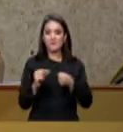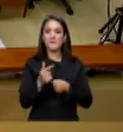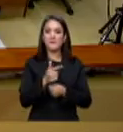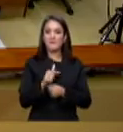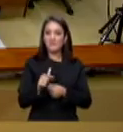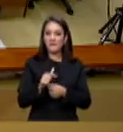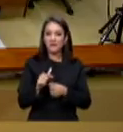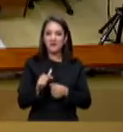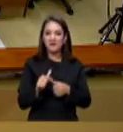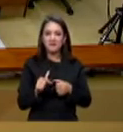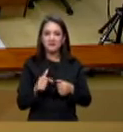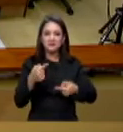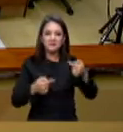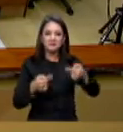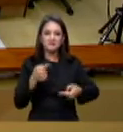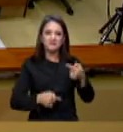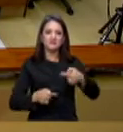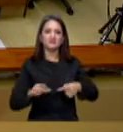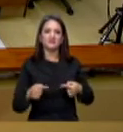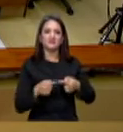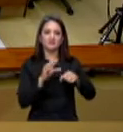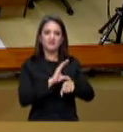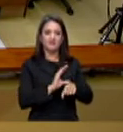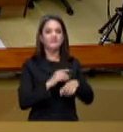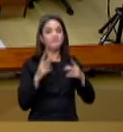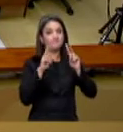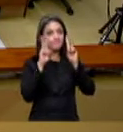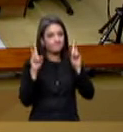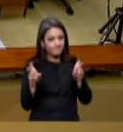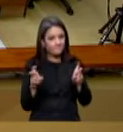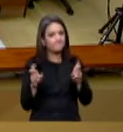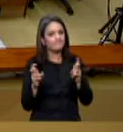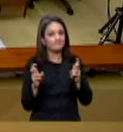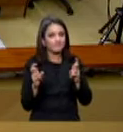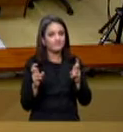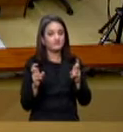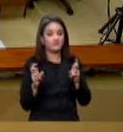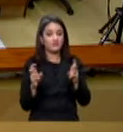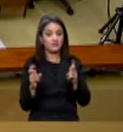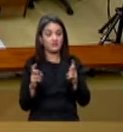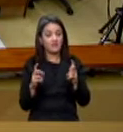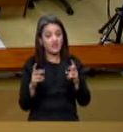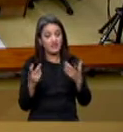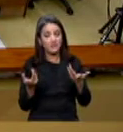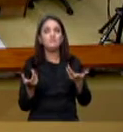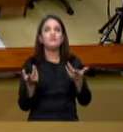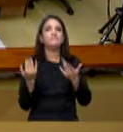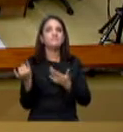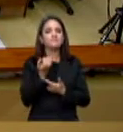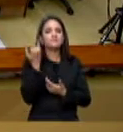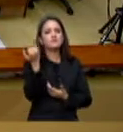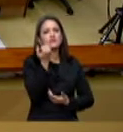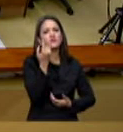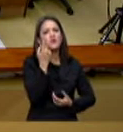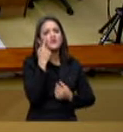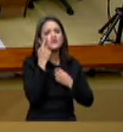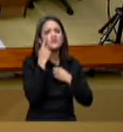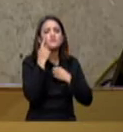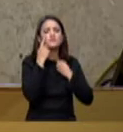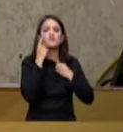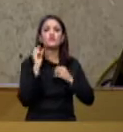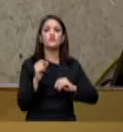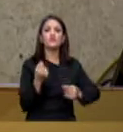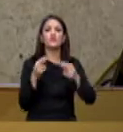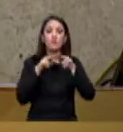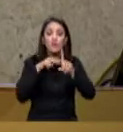constitucionalidade. Mas a matéria é tão específica que eu procurei trazer, em primeiro lugar, uma visão de conjunto do que